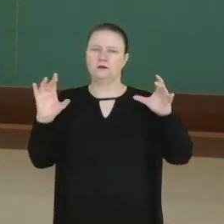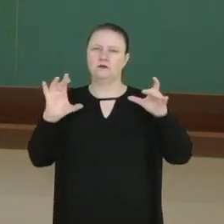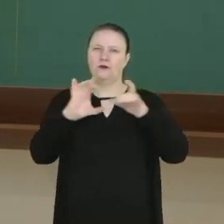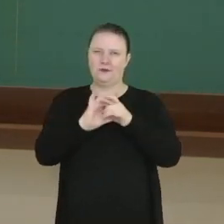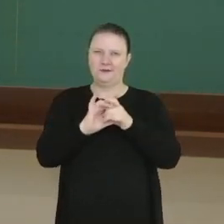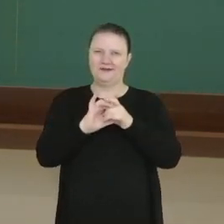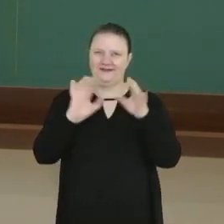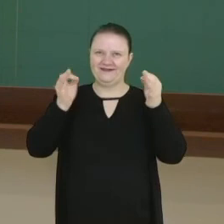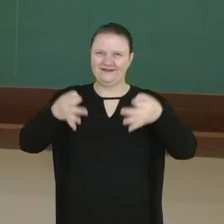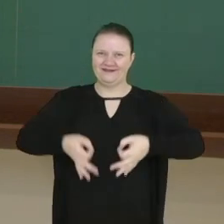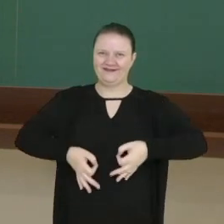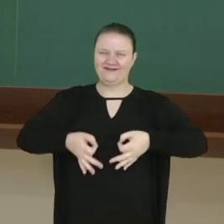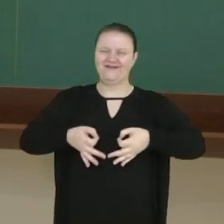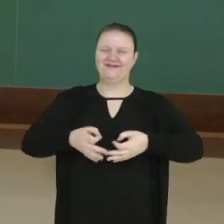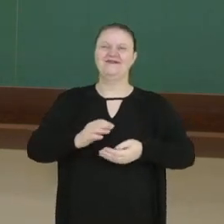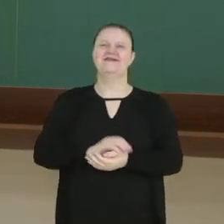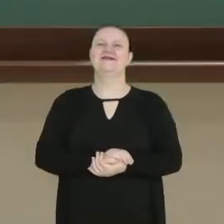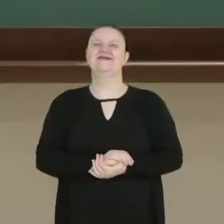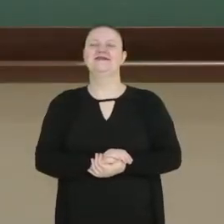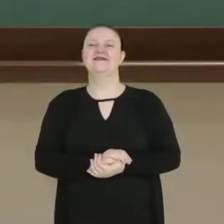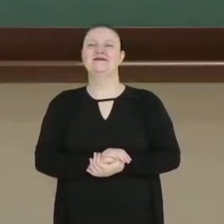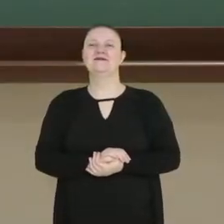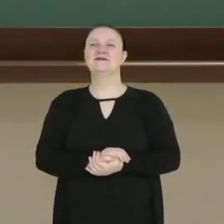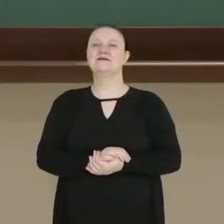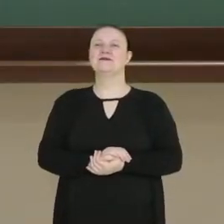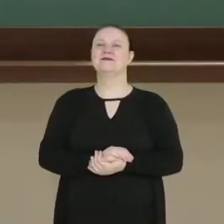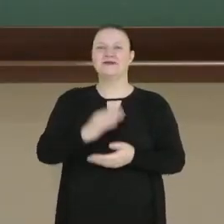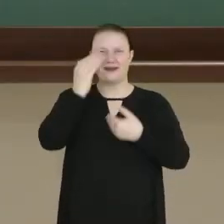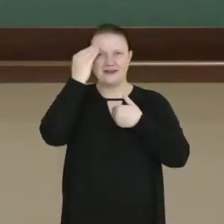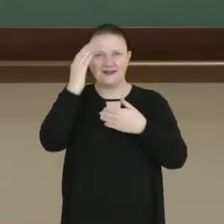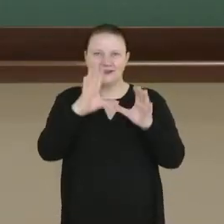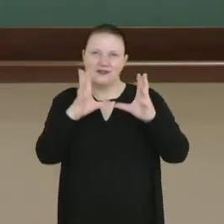Perfeito? Muito bem. Então,